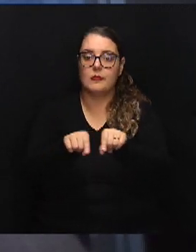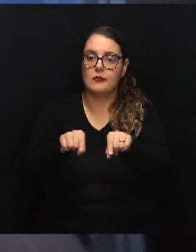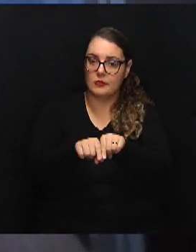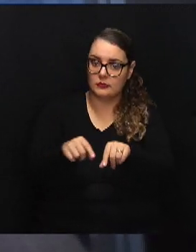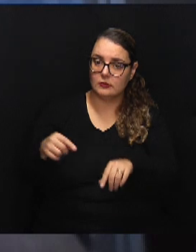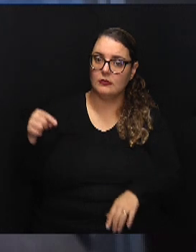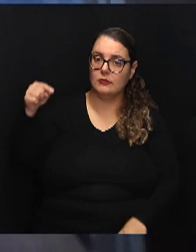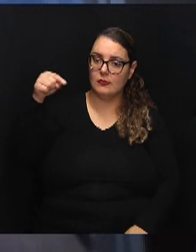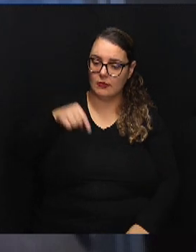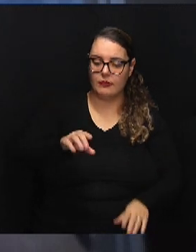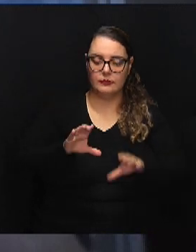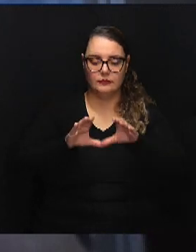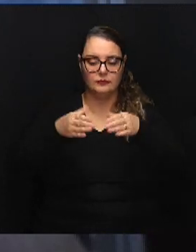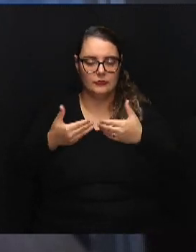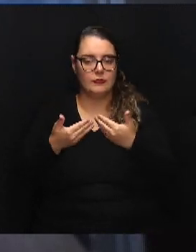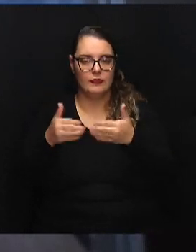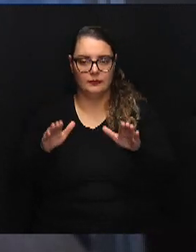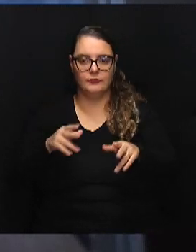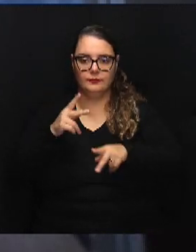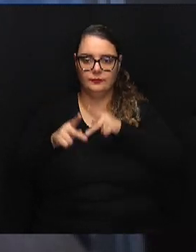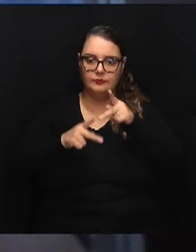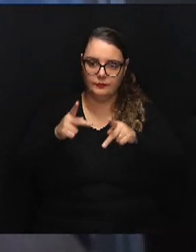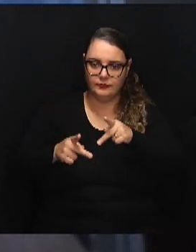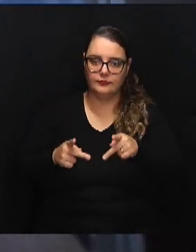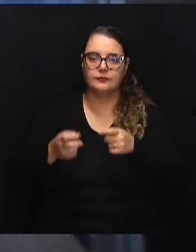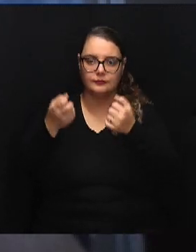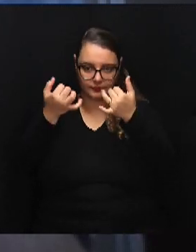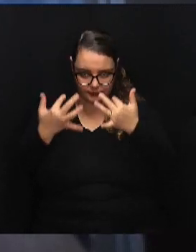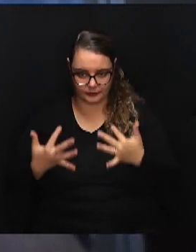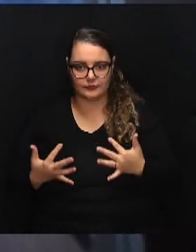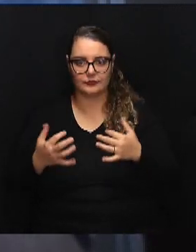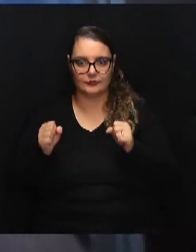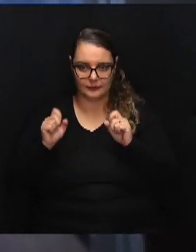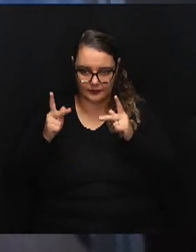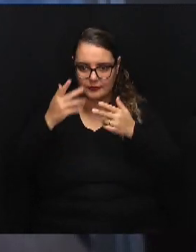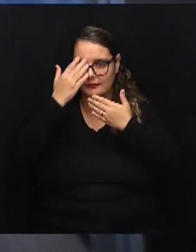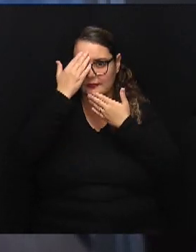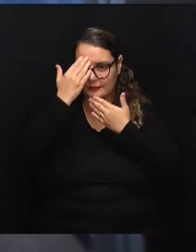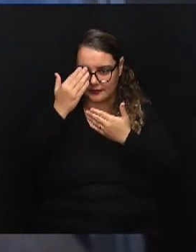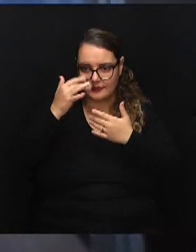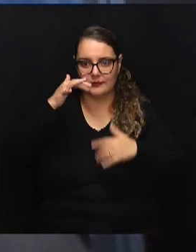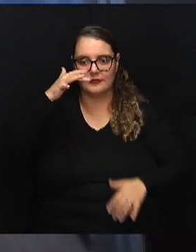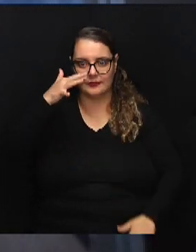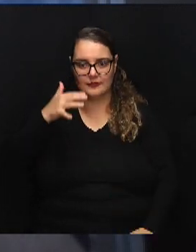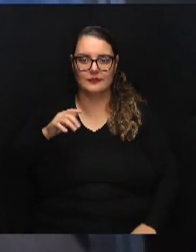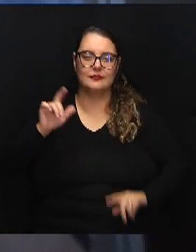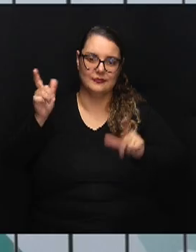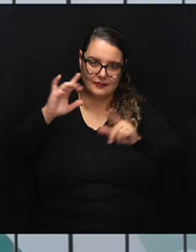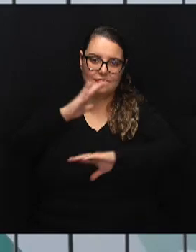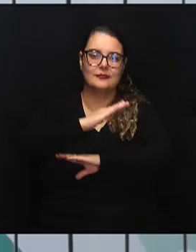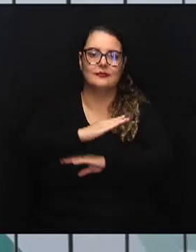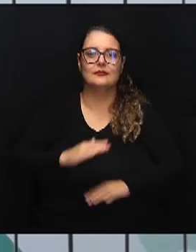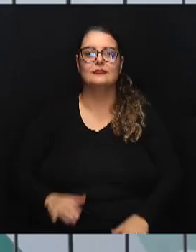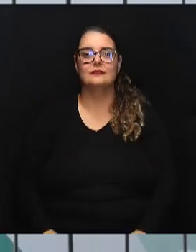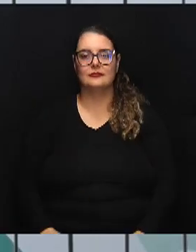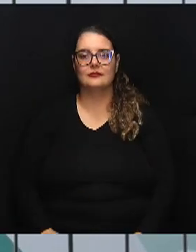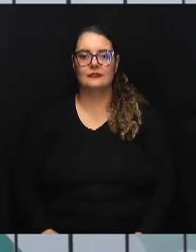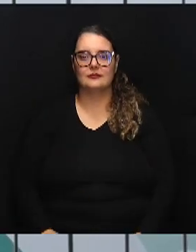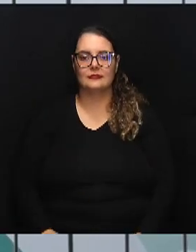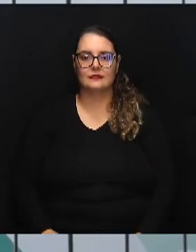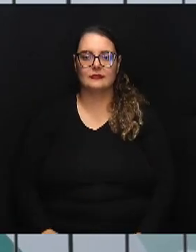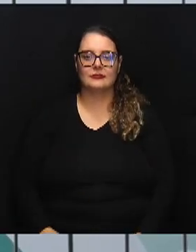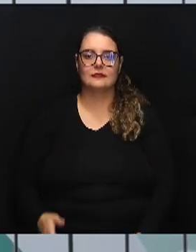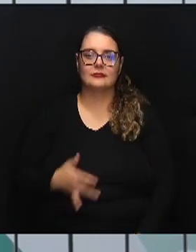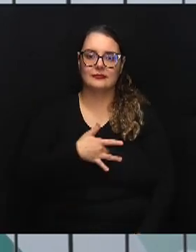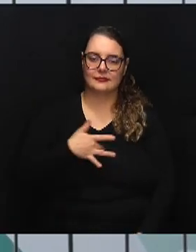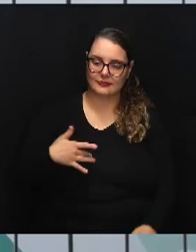com o nosso departamento à disposição da população para esclarecimentos, tá? Muito obrigada, viu, Ana e a TV Câmara. O